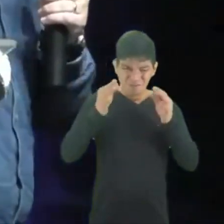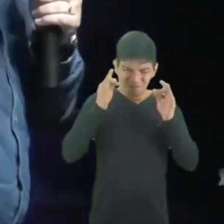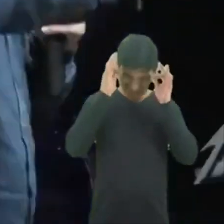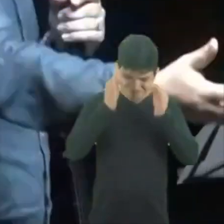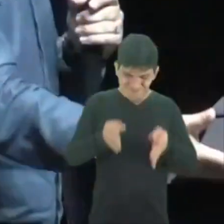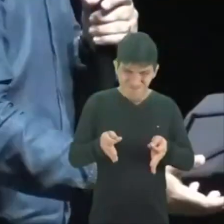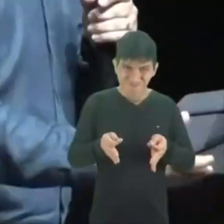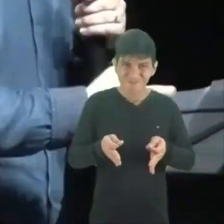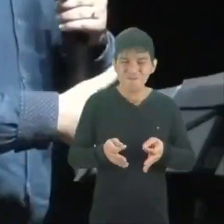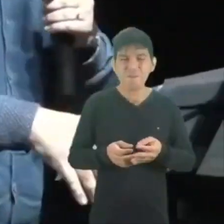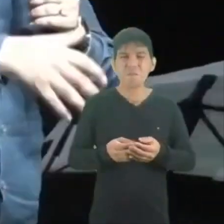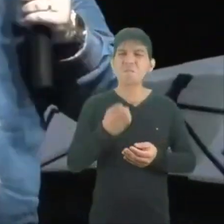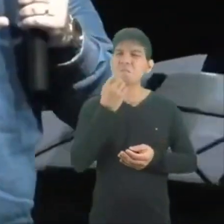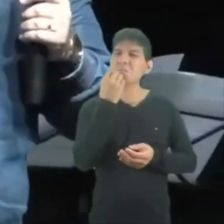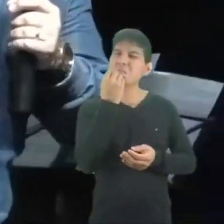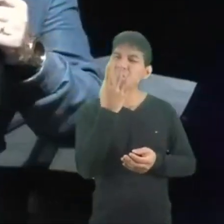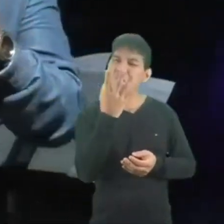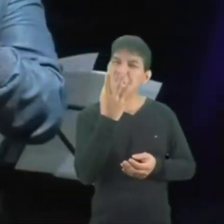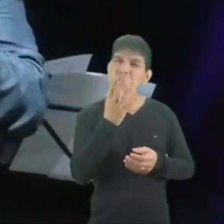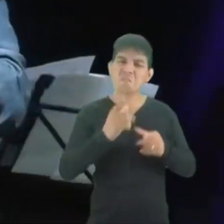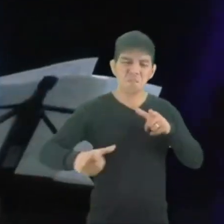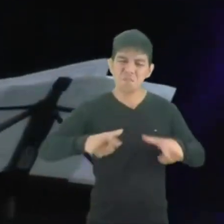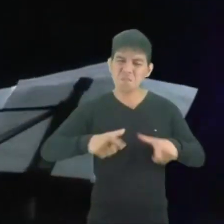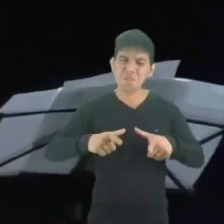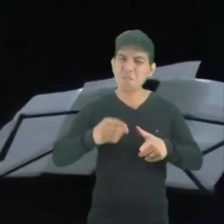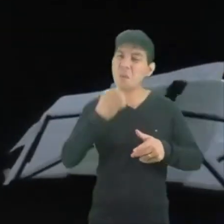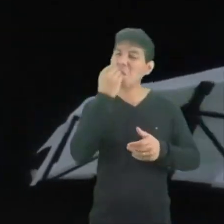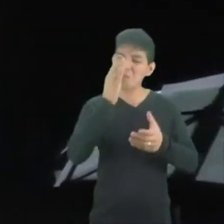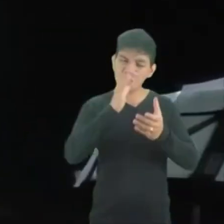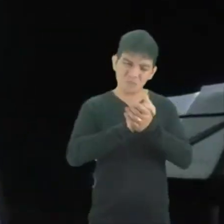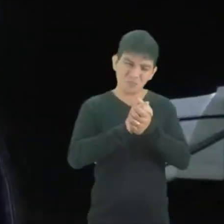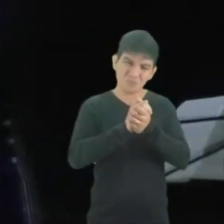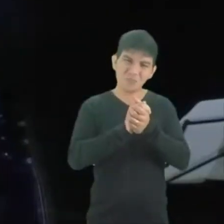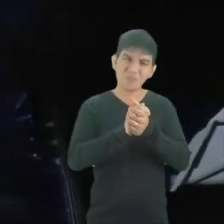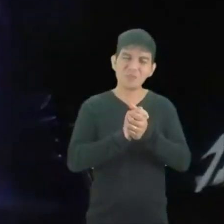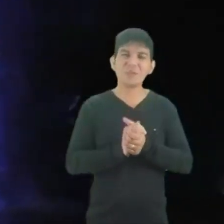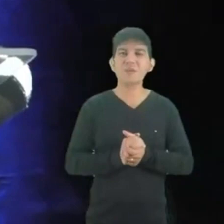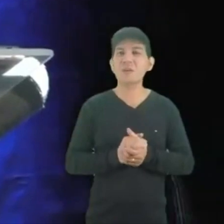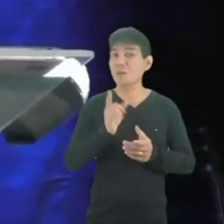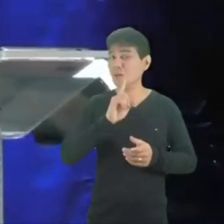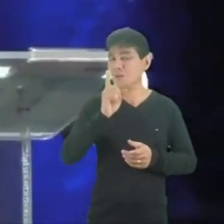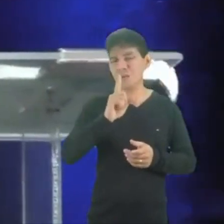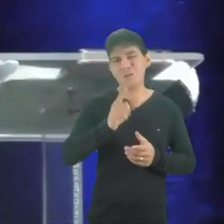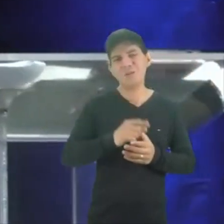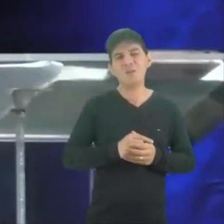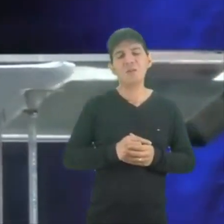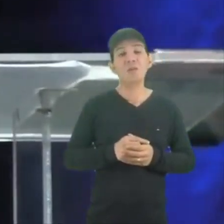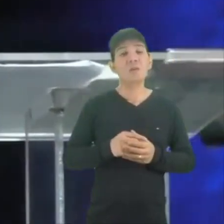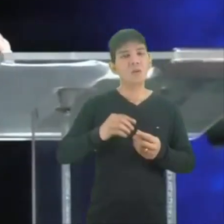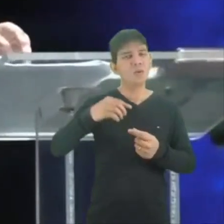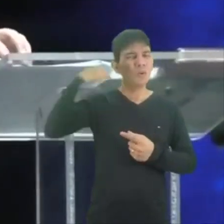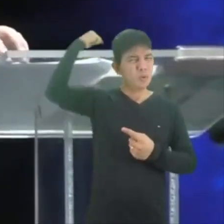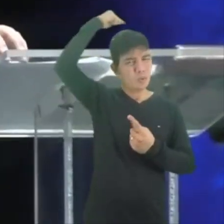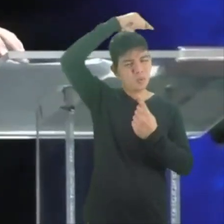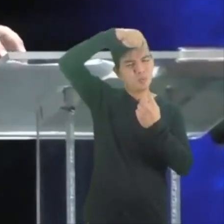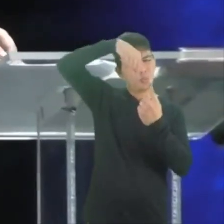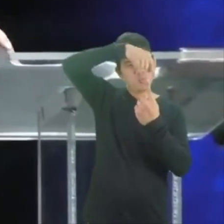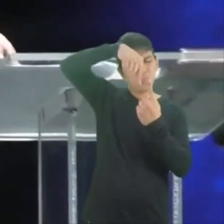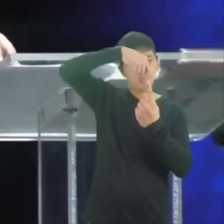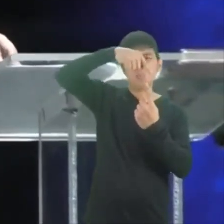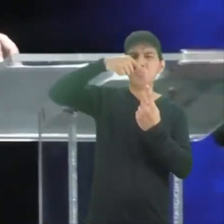um bom emprego, um bom relacionamento. Não, eu estou santo, eu não estou vendo